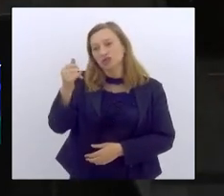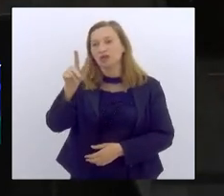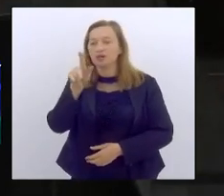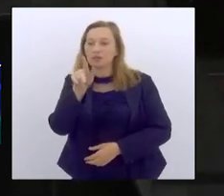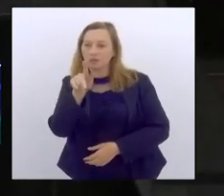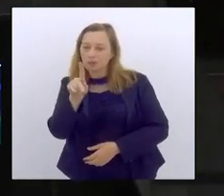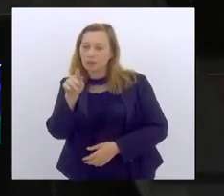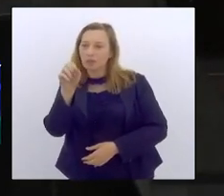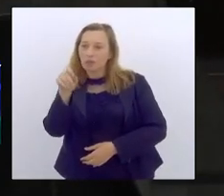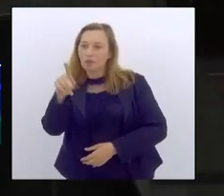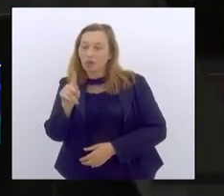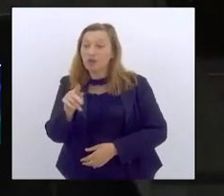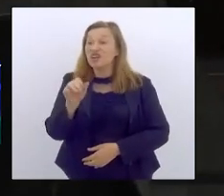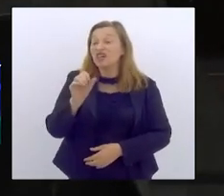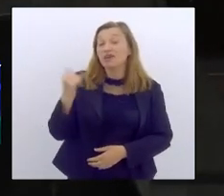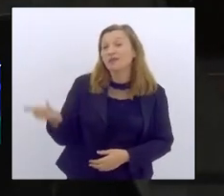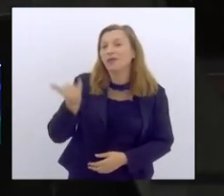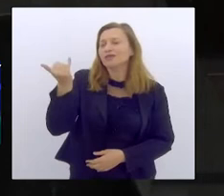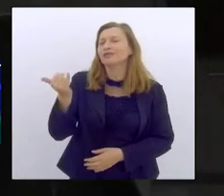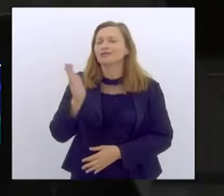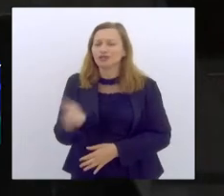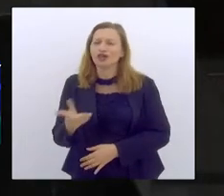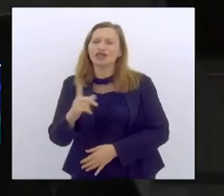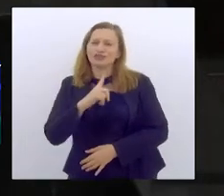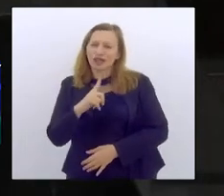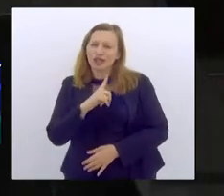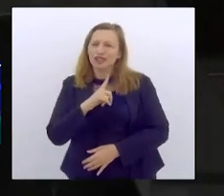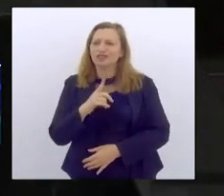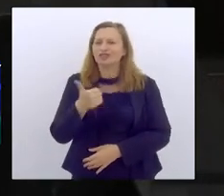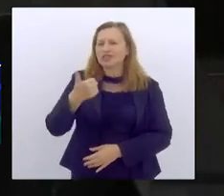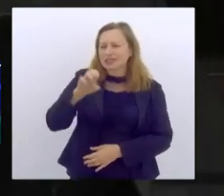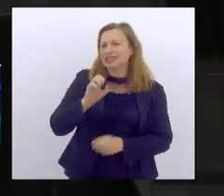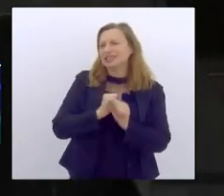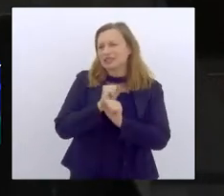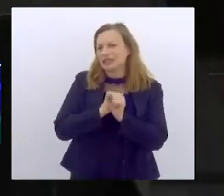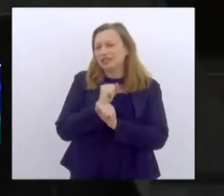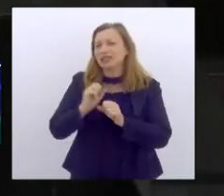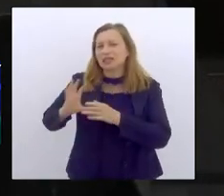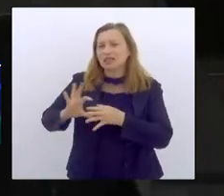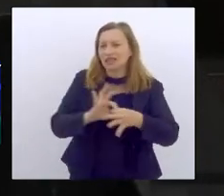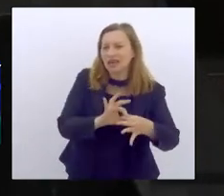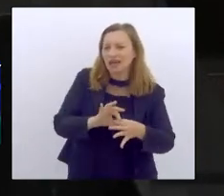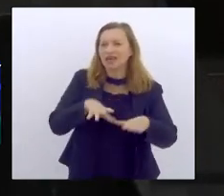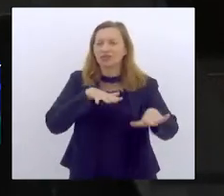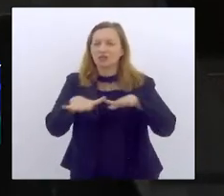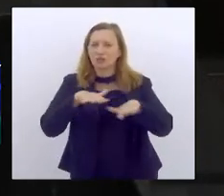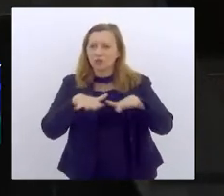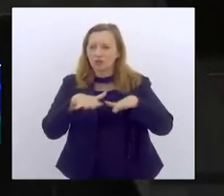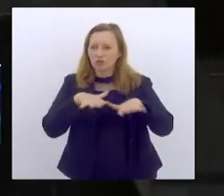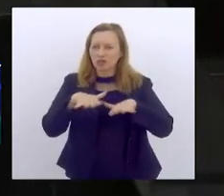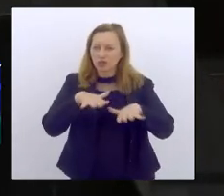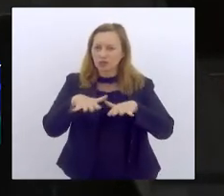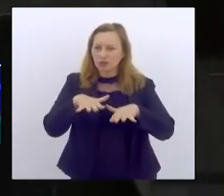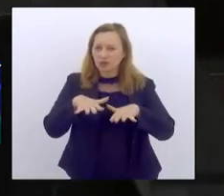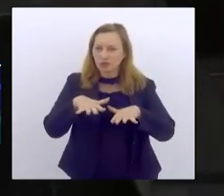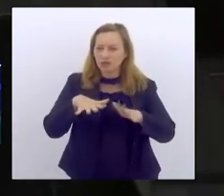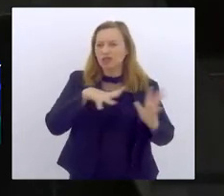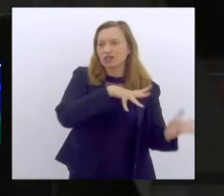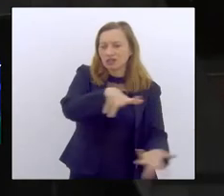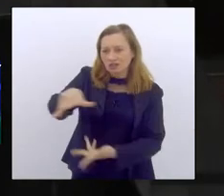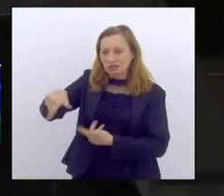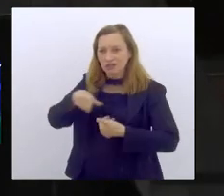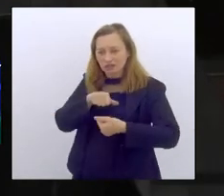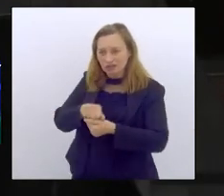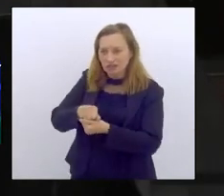importante que já existe há talvez cerca de 15 anos ligado ao movimento internacionalista é que a